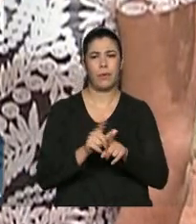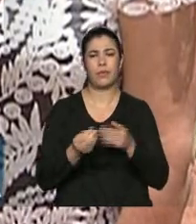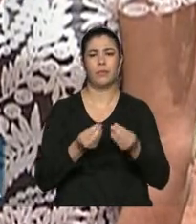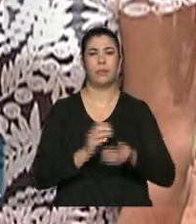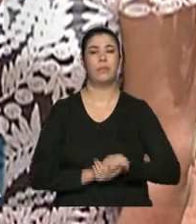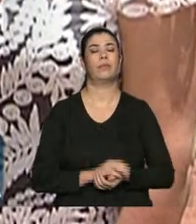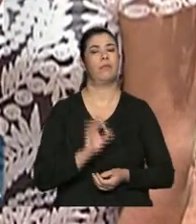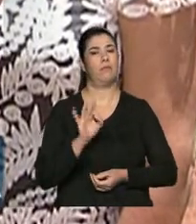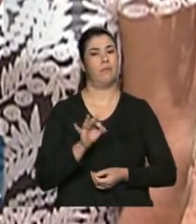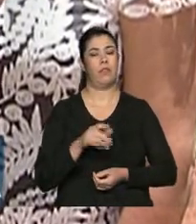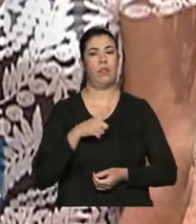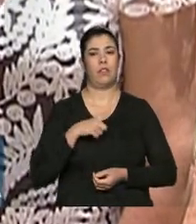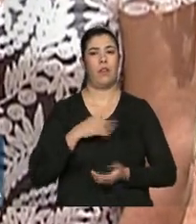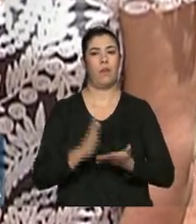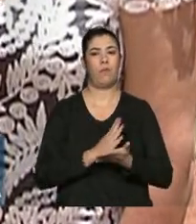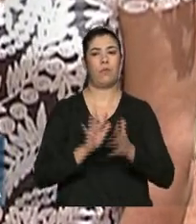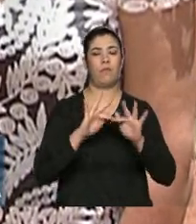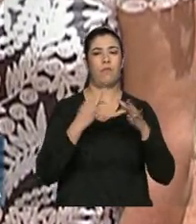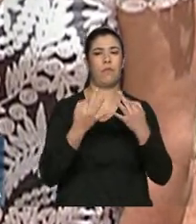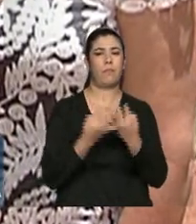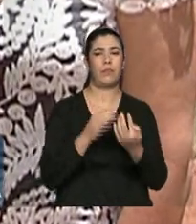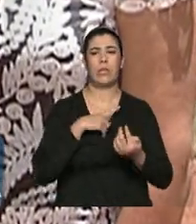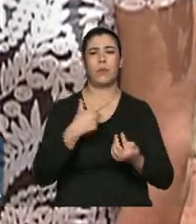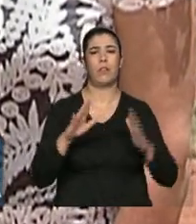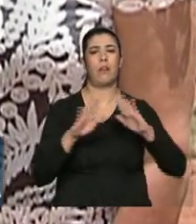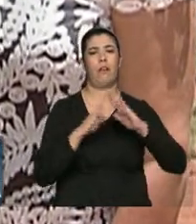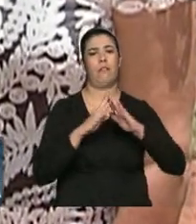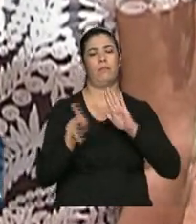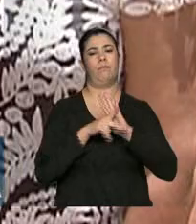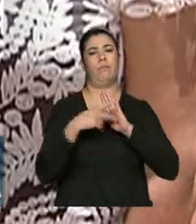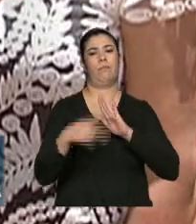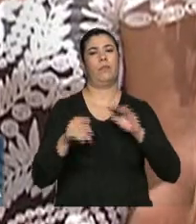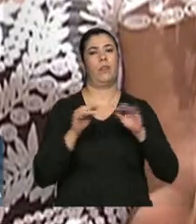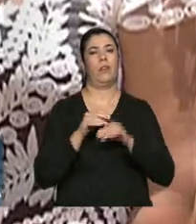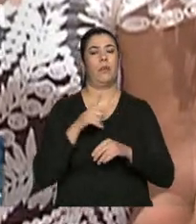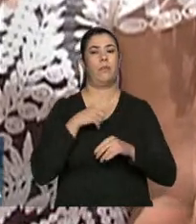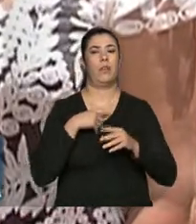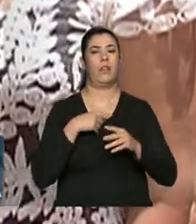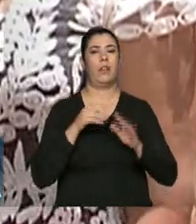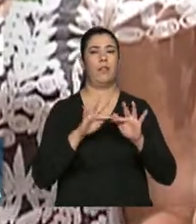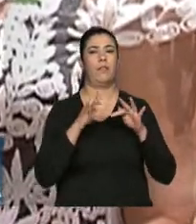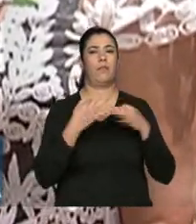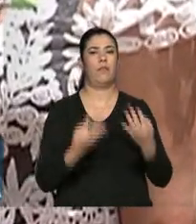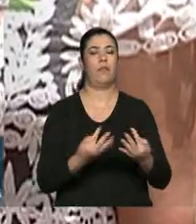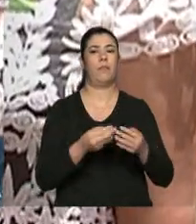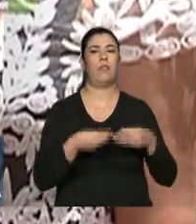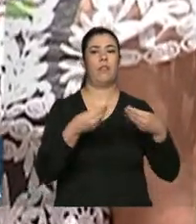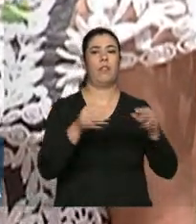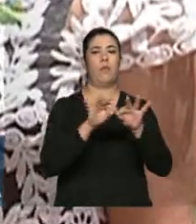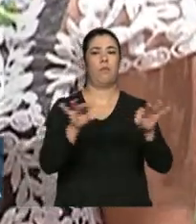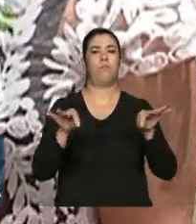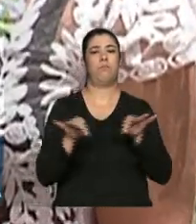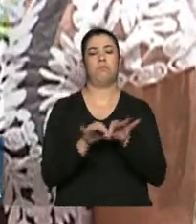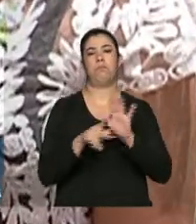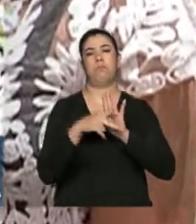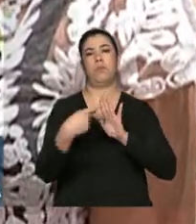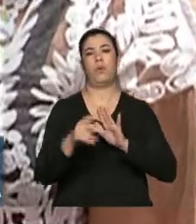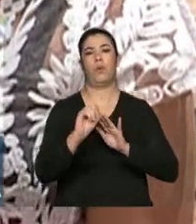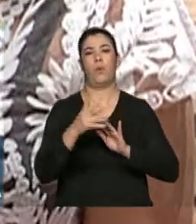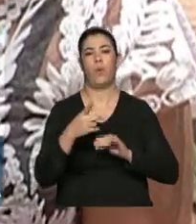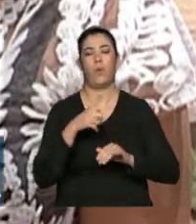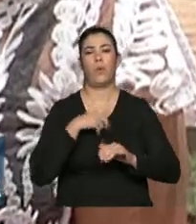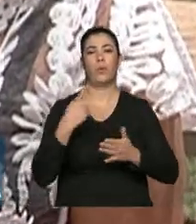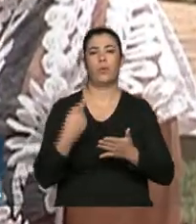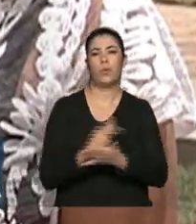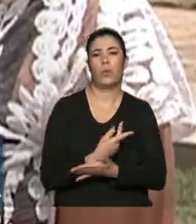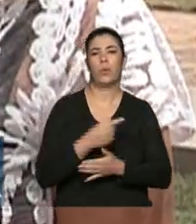delas não têm moradia, moram em algum cômodo cedido na casa de familiares ou em situação